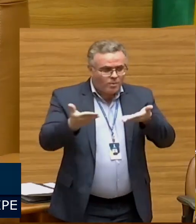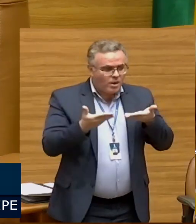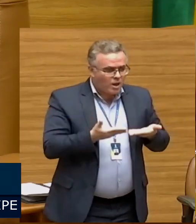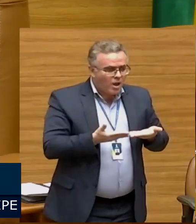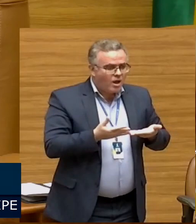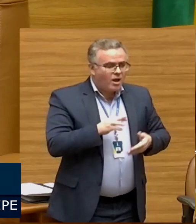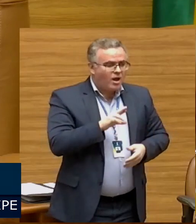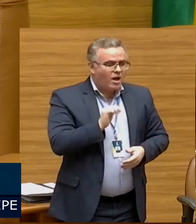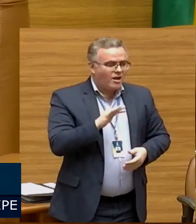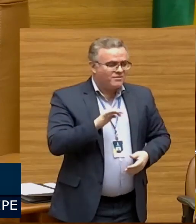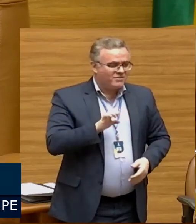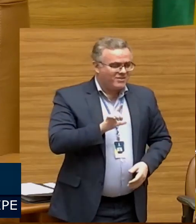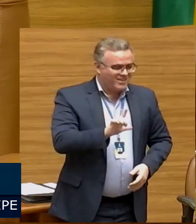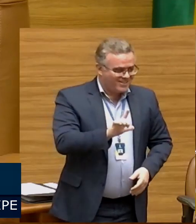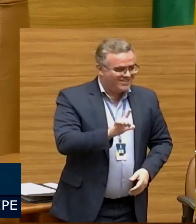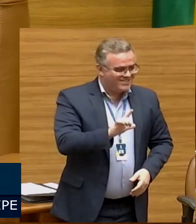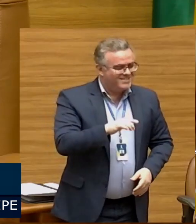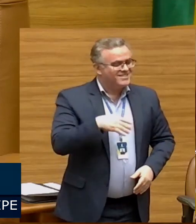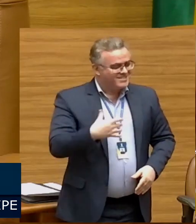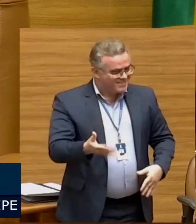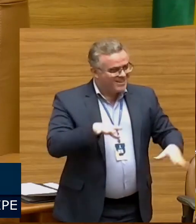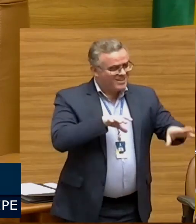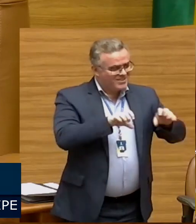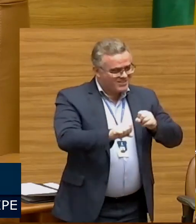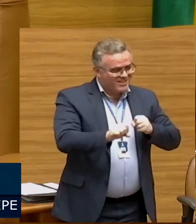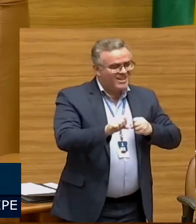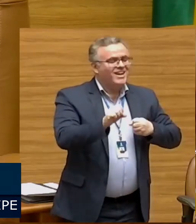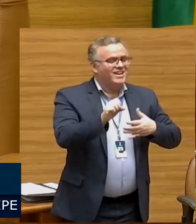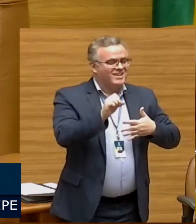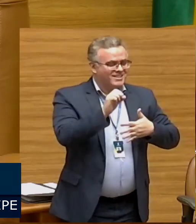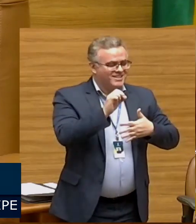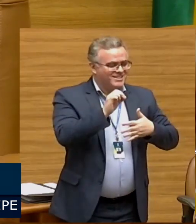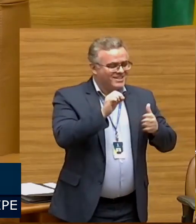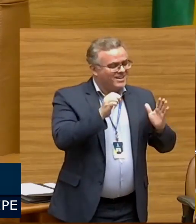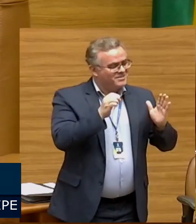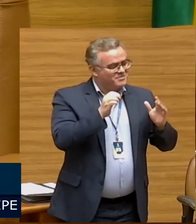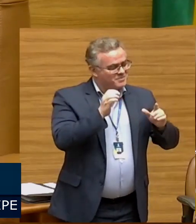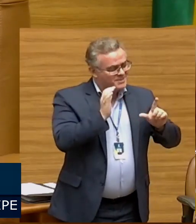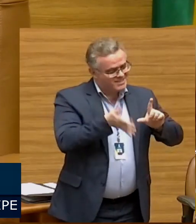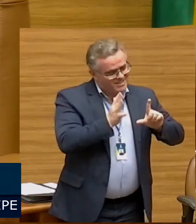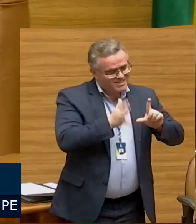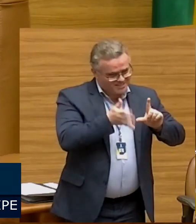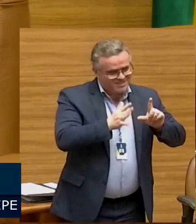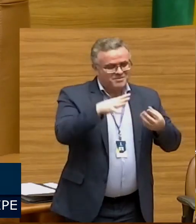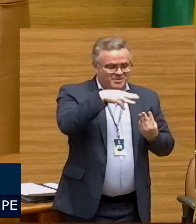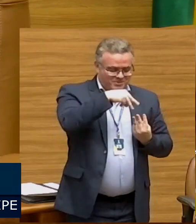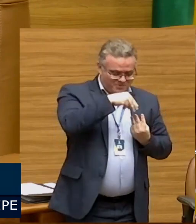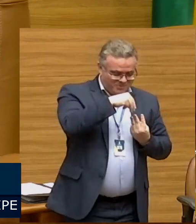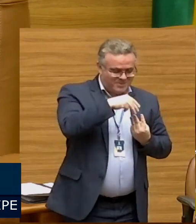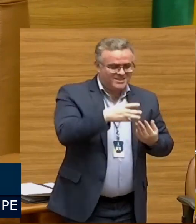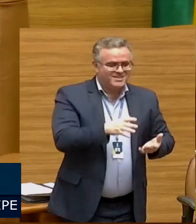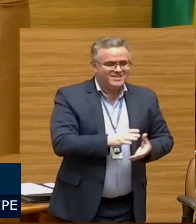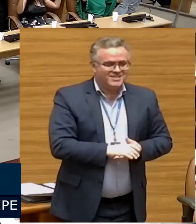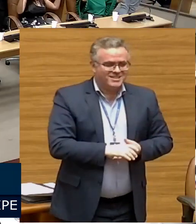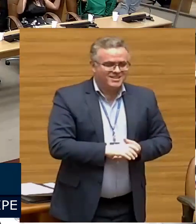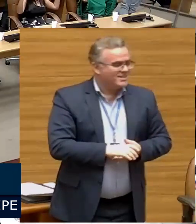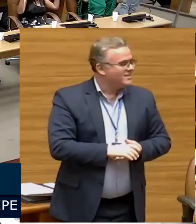Lima Leite, que é graduando em Letras Libras pela Universidade Federal de Sergipe.